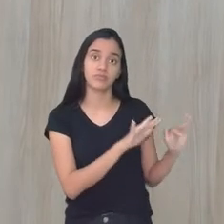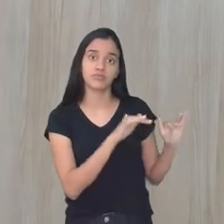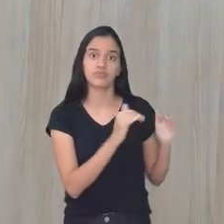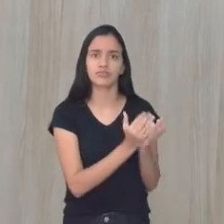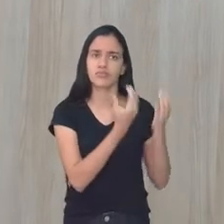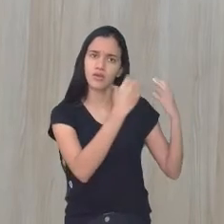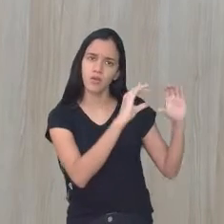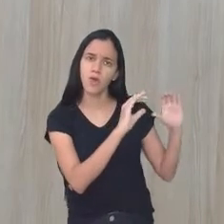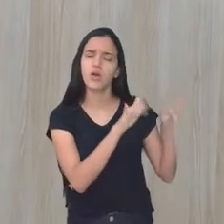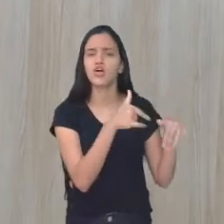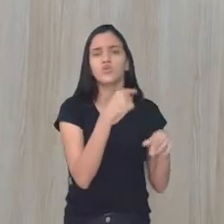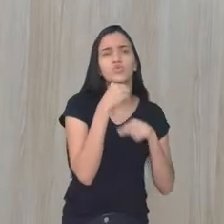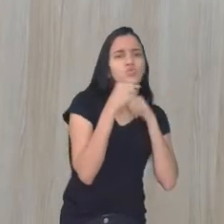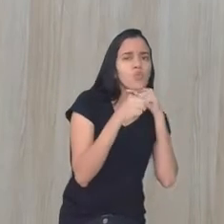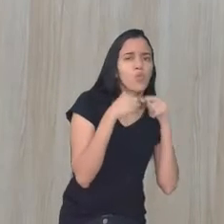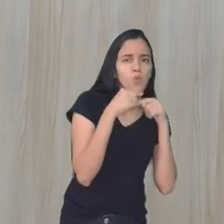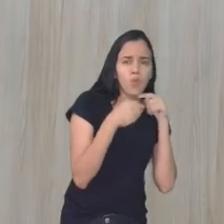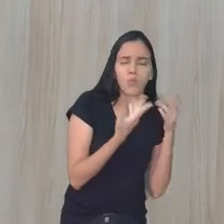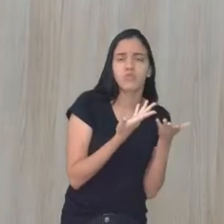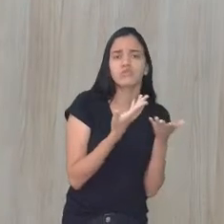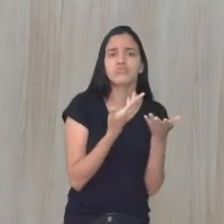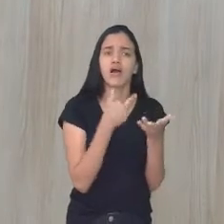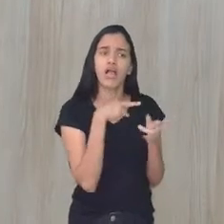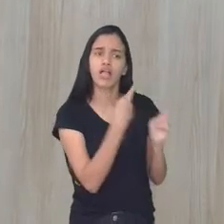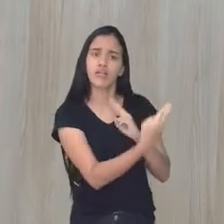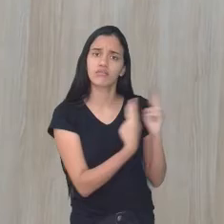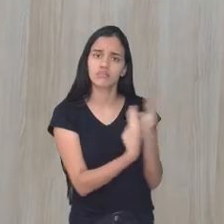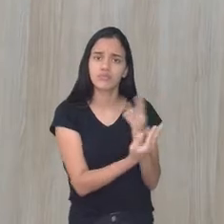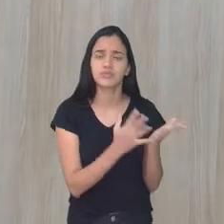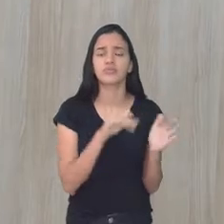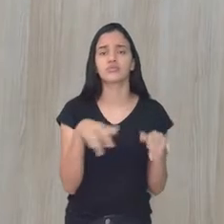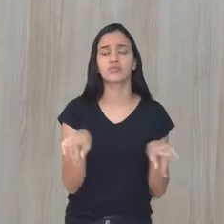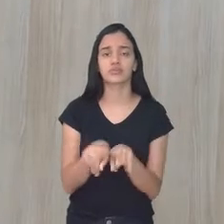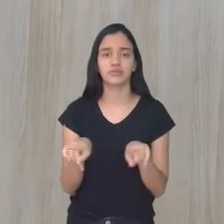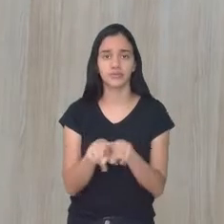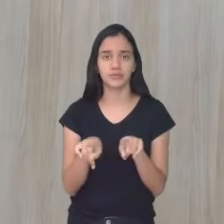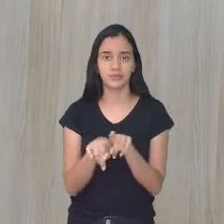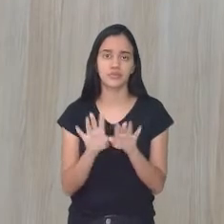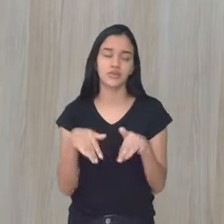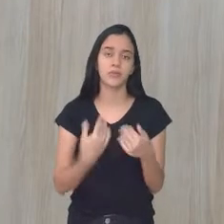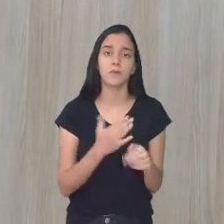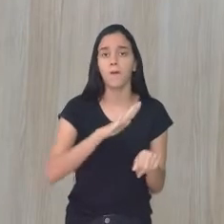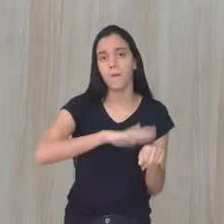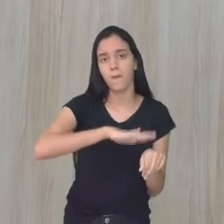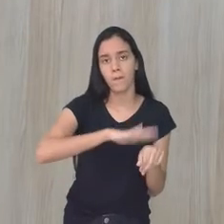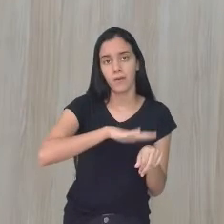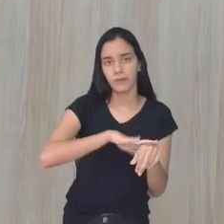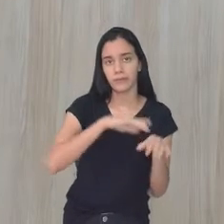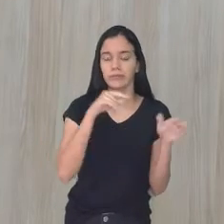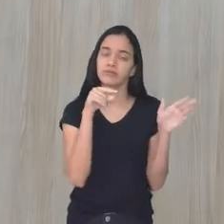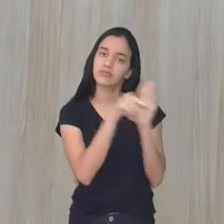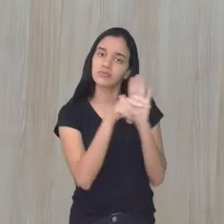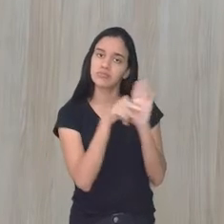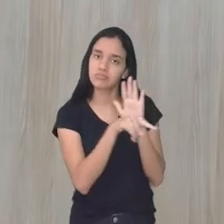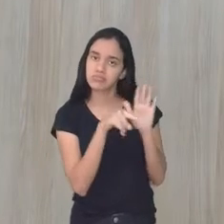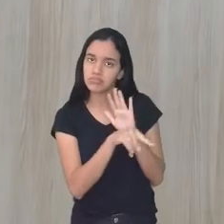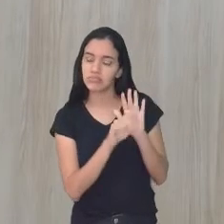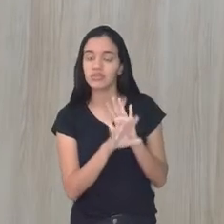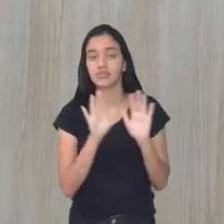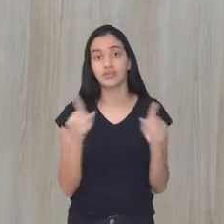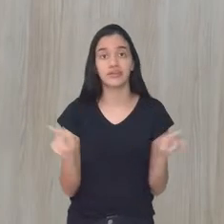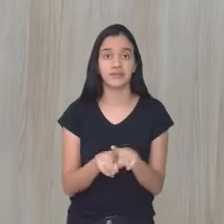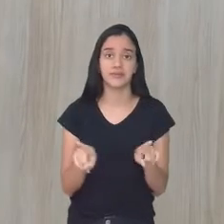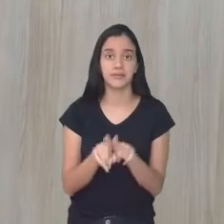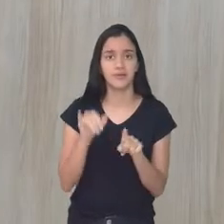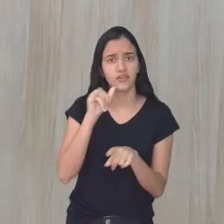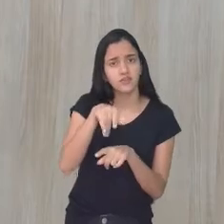lá a sua dúvida, seu questionamento, sua resposta, quando a gente faz, no momento que a gente faz a pergunta. E também,